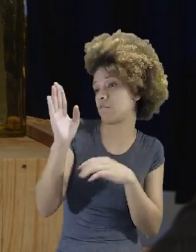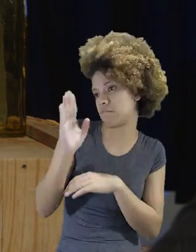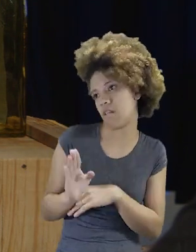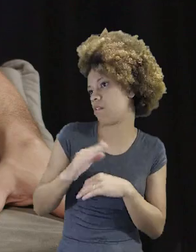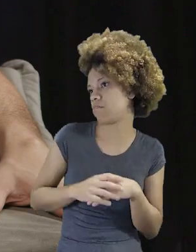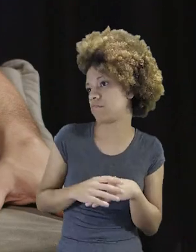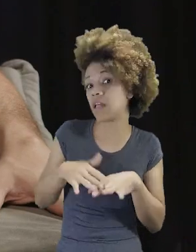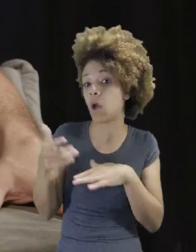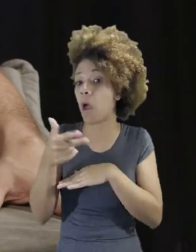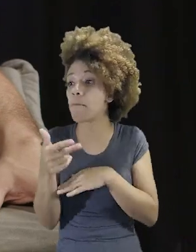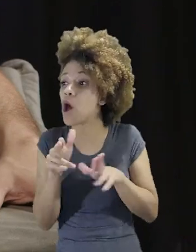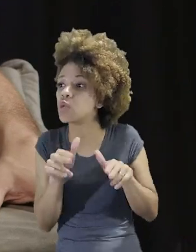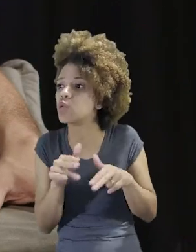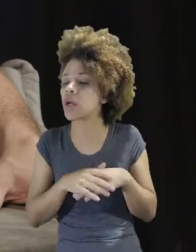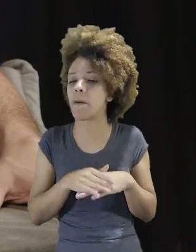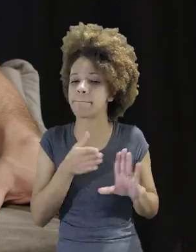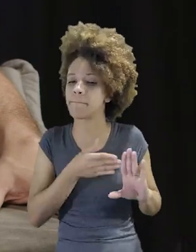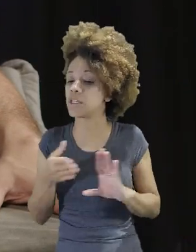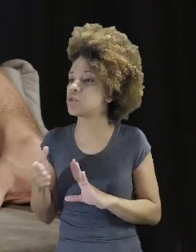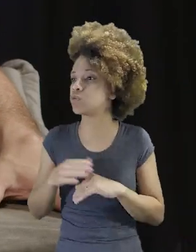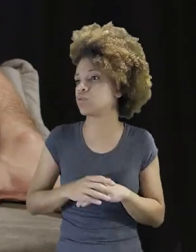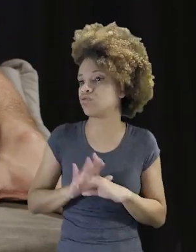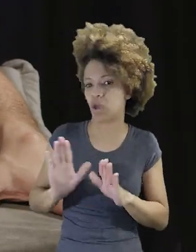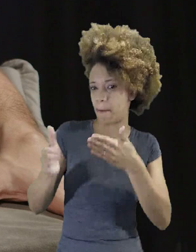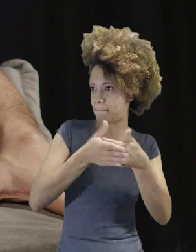recessão profissionais foi uma coisa meio isolada